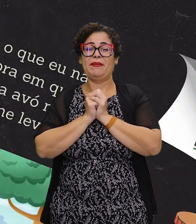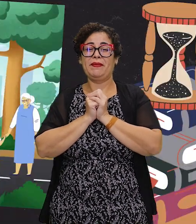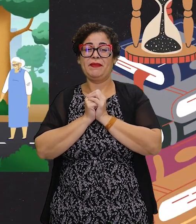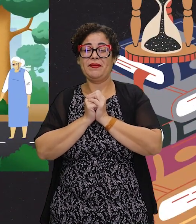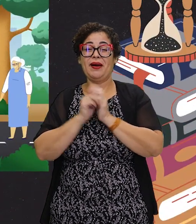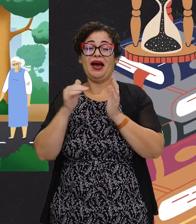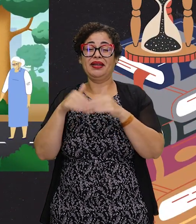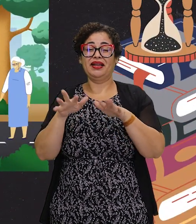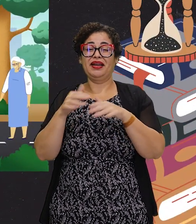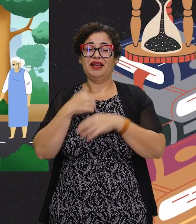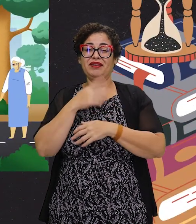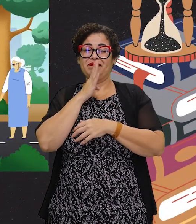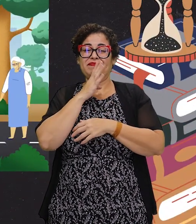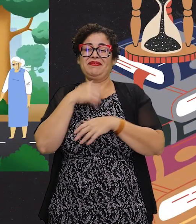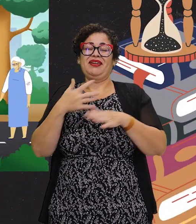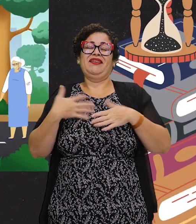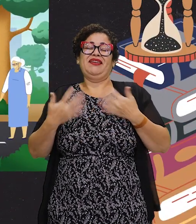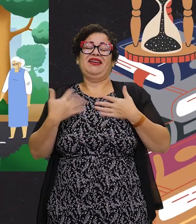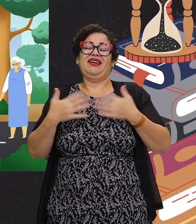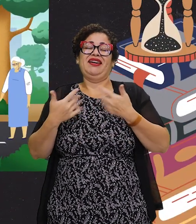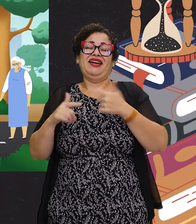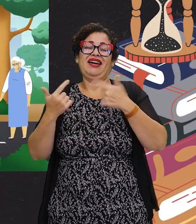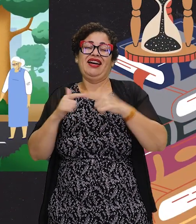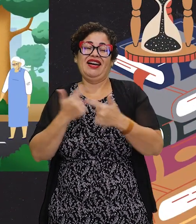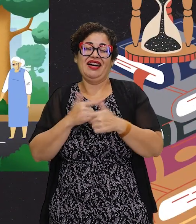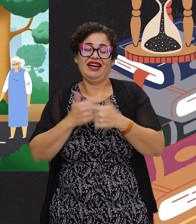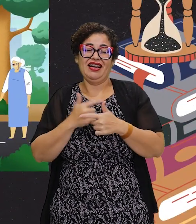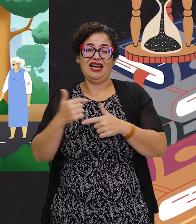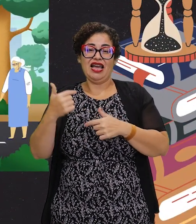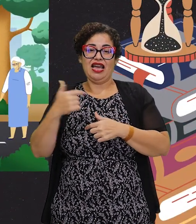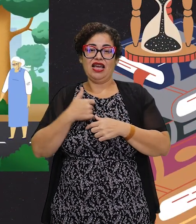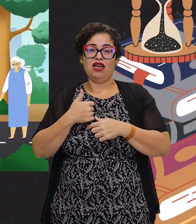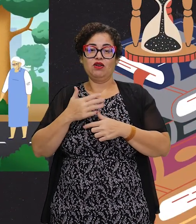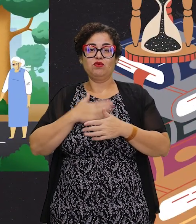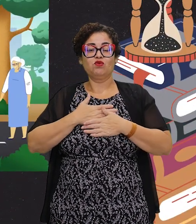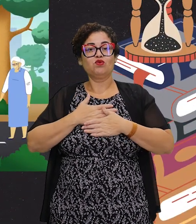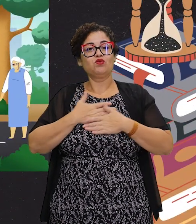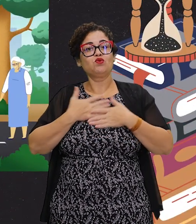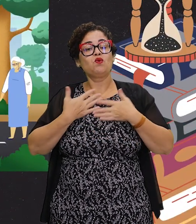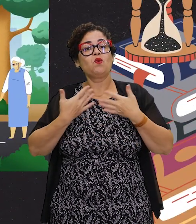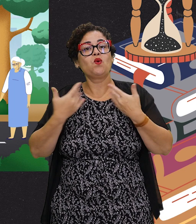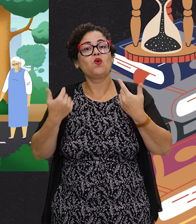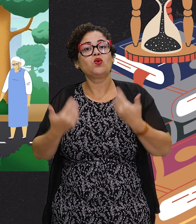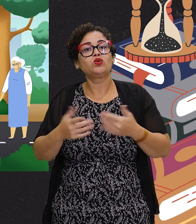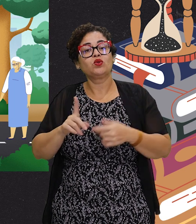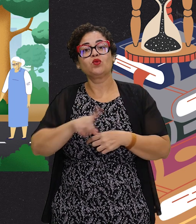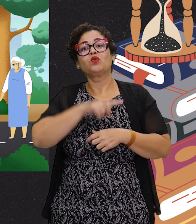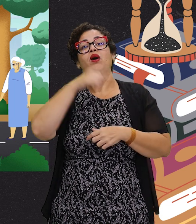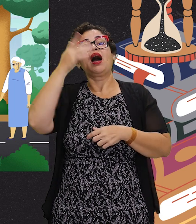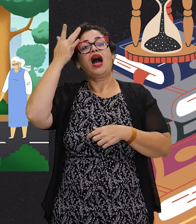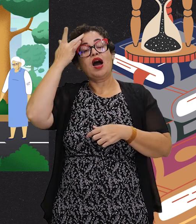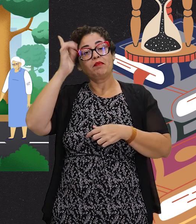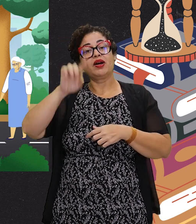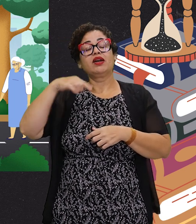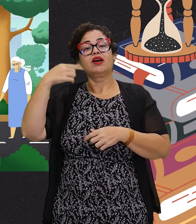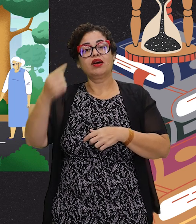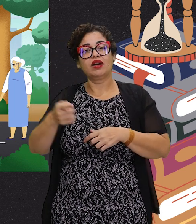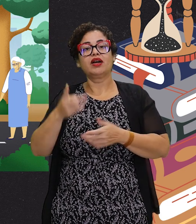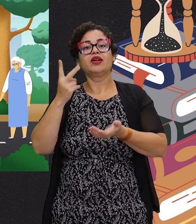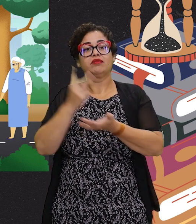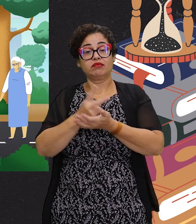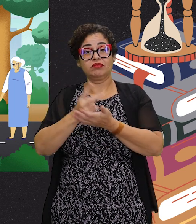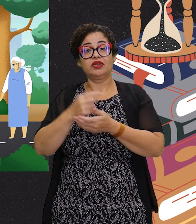rezar. Até aí eu estava me divertindo, mas o que eu não podia imaginar é que no dia